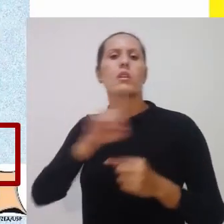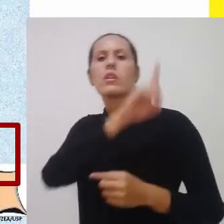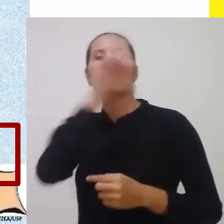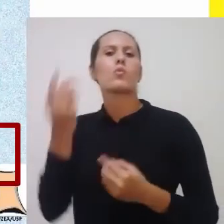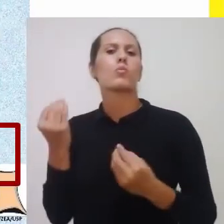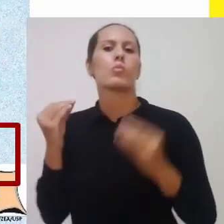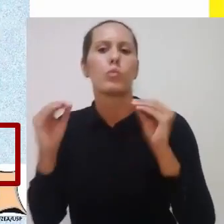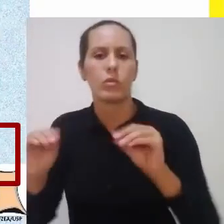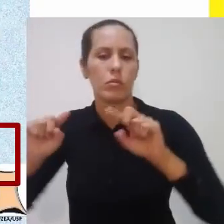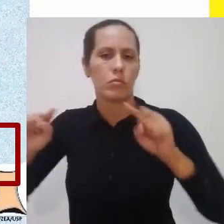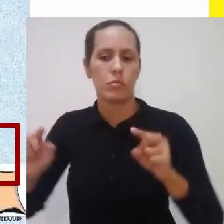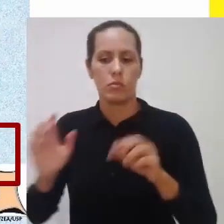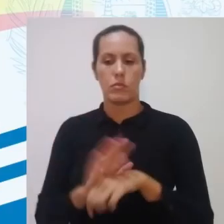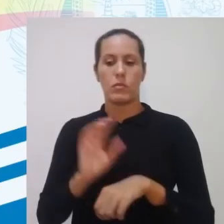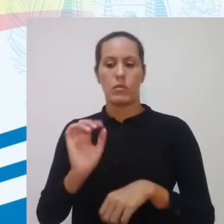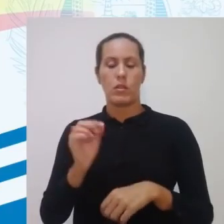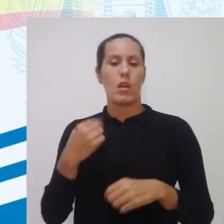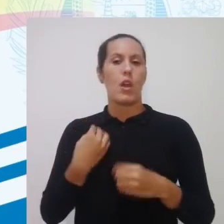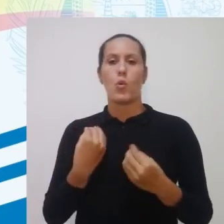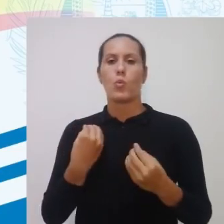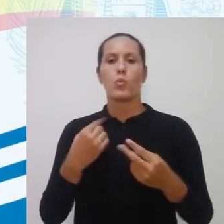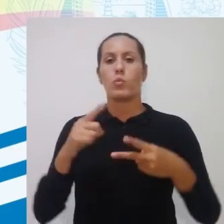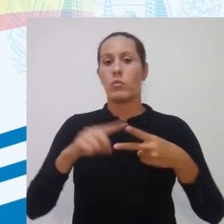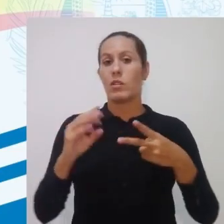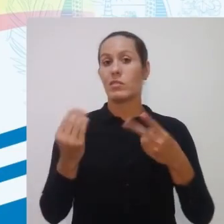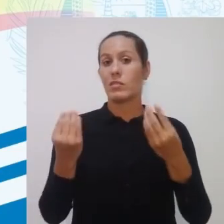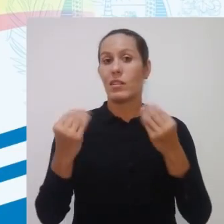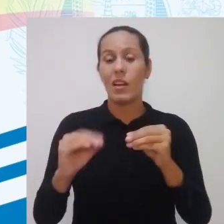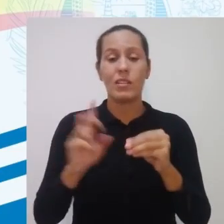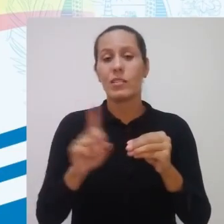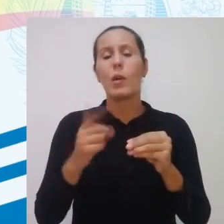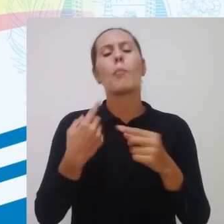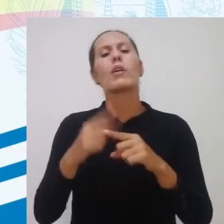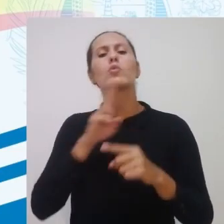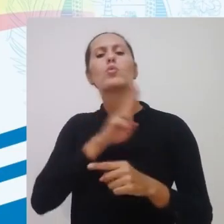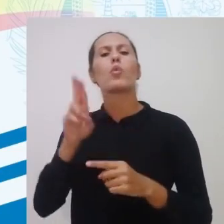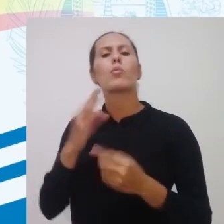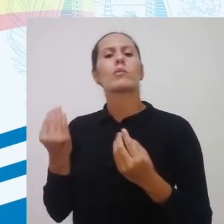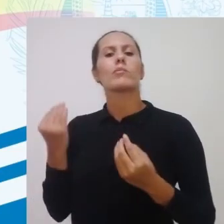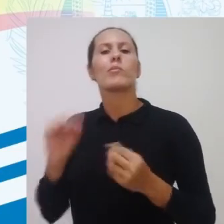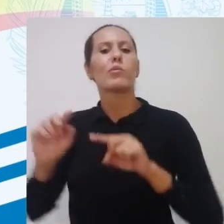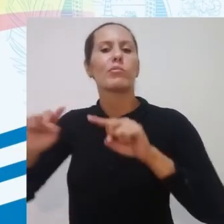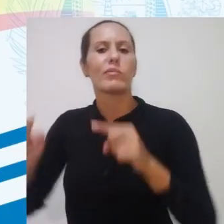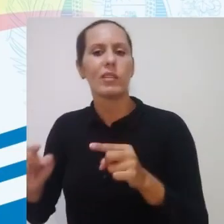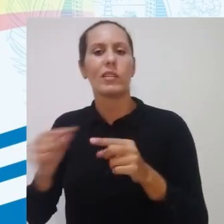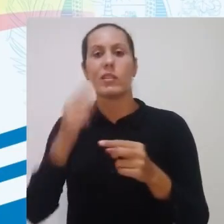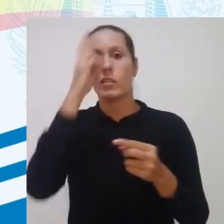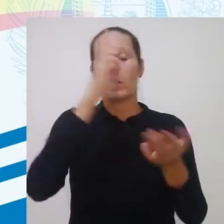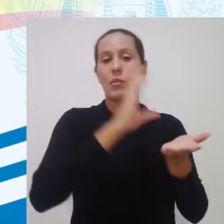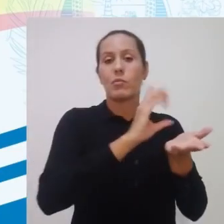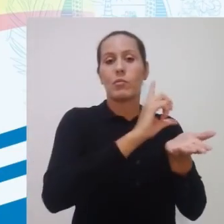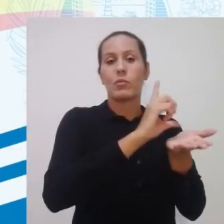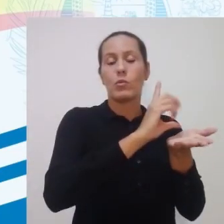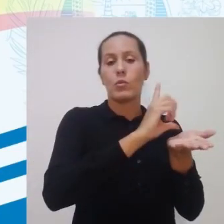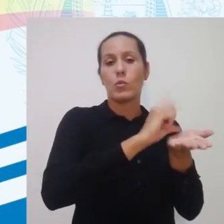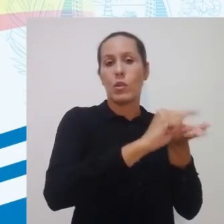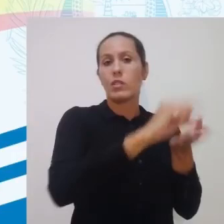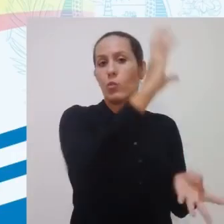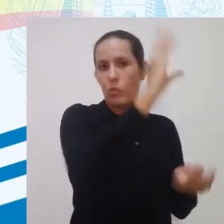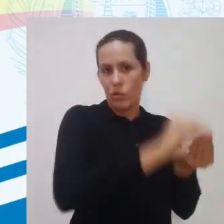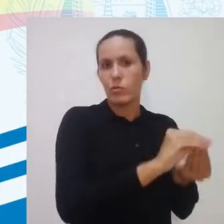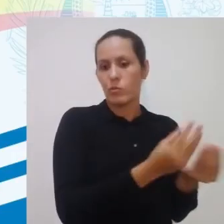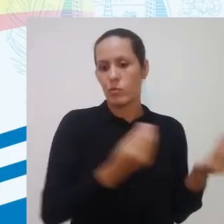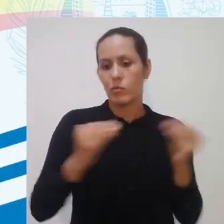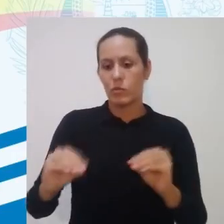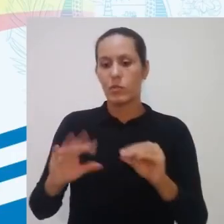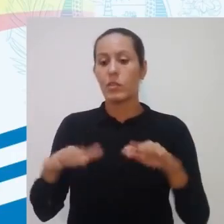Por exemplo, eu fiz uma citação indireta em que eu não coloquei a data, mas citei o nome do autor quando eu fiz o resumo lá daquele artigo que o